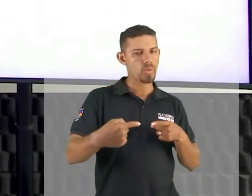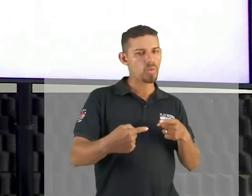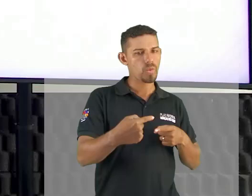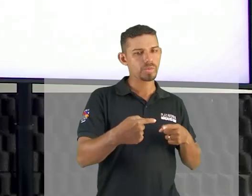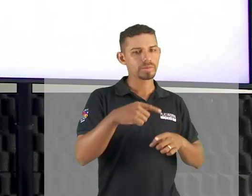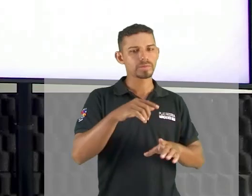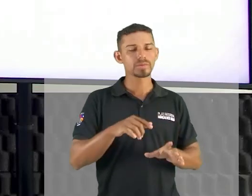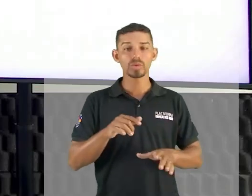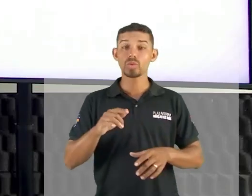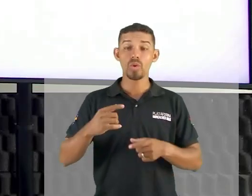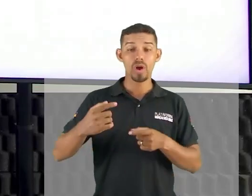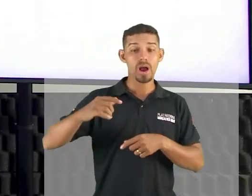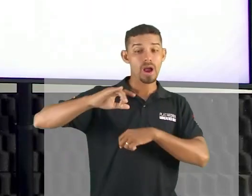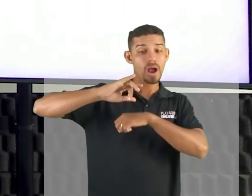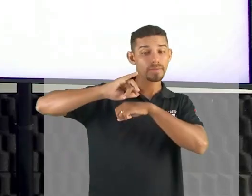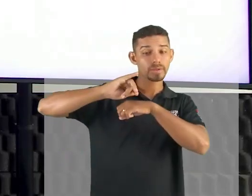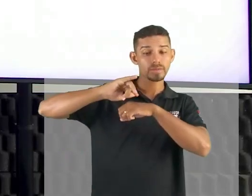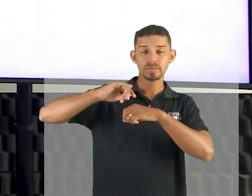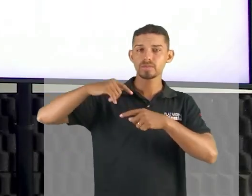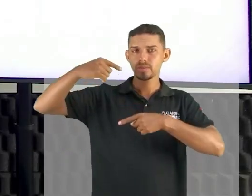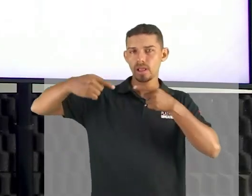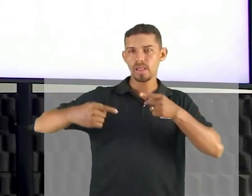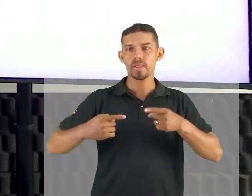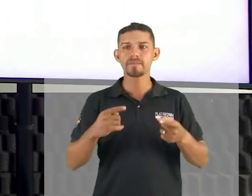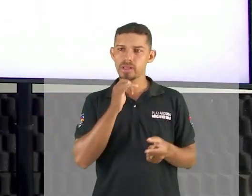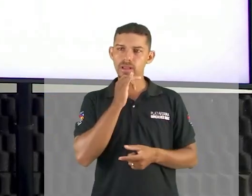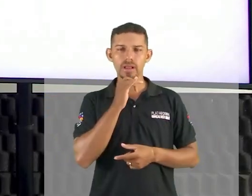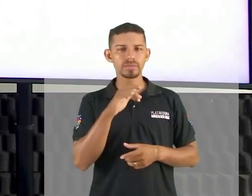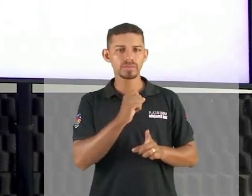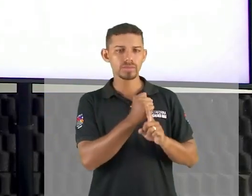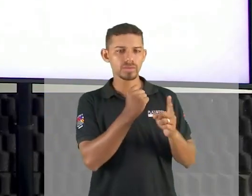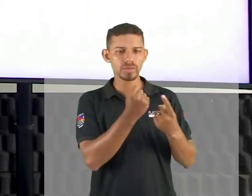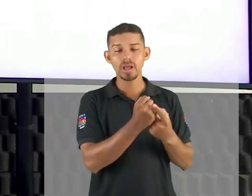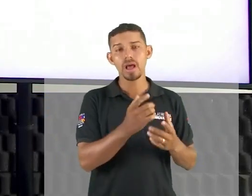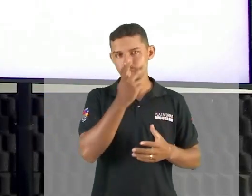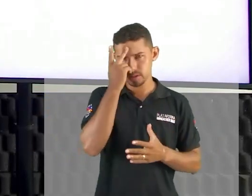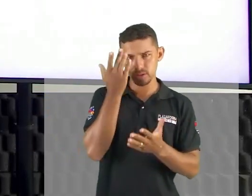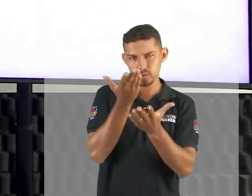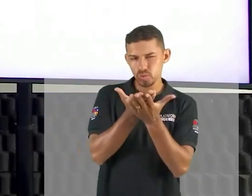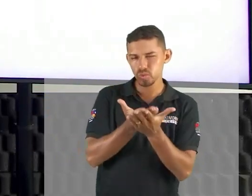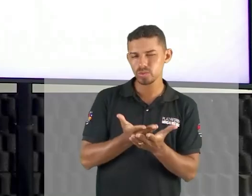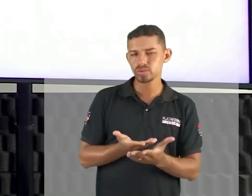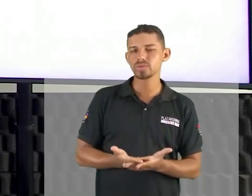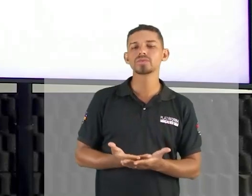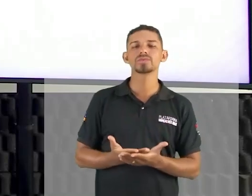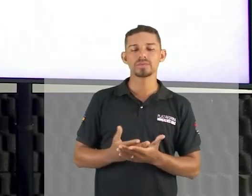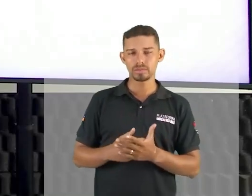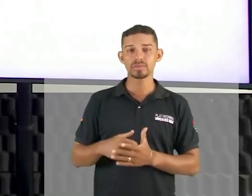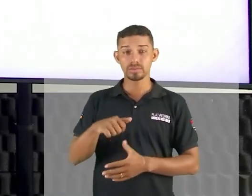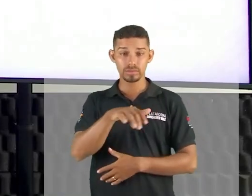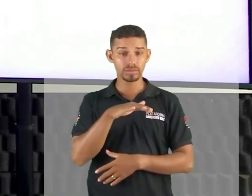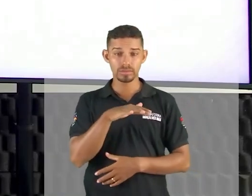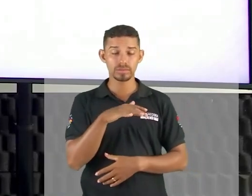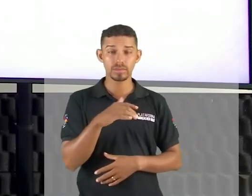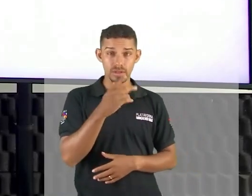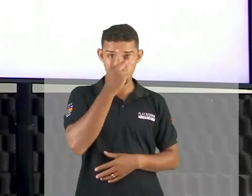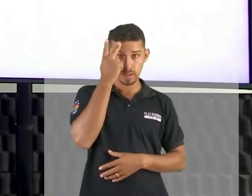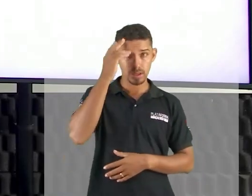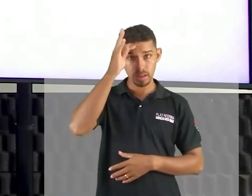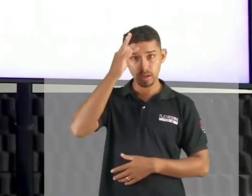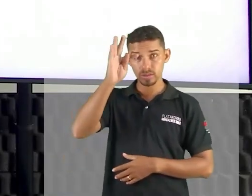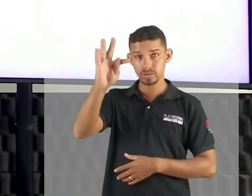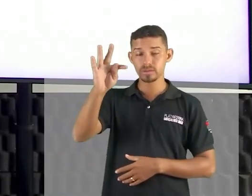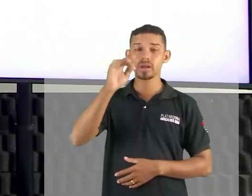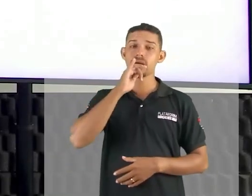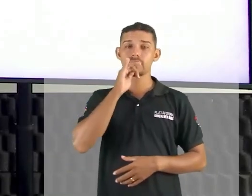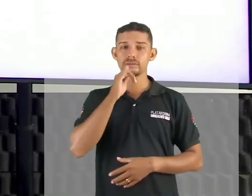ao capitalismo, que eram contrárias e que eram favoráveis ao socialismo. Então, quem estudava Marx, quem estudava Engels, quem estudava qualquer um dos teóricos